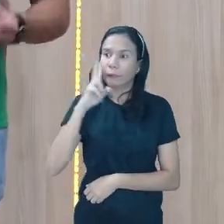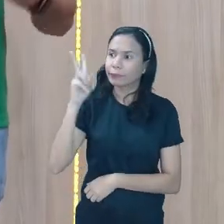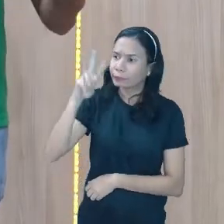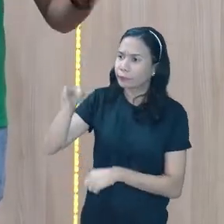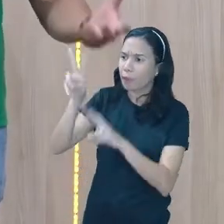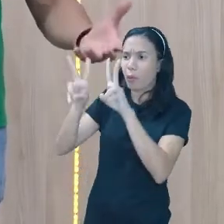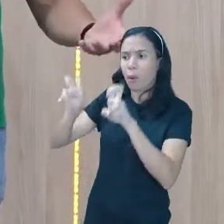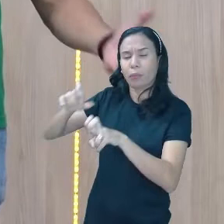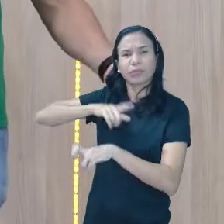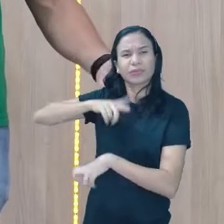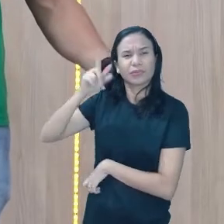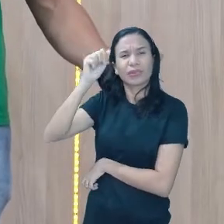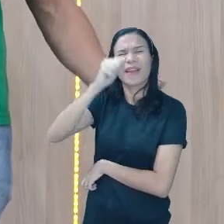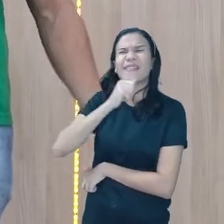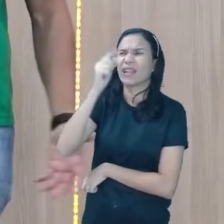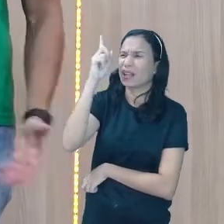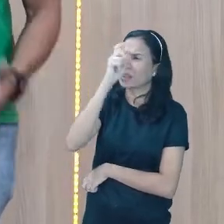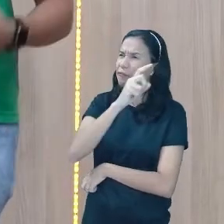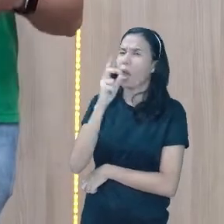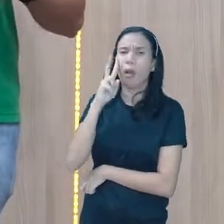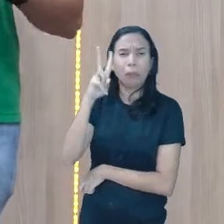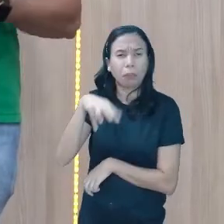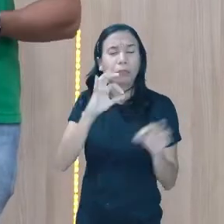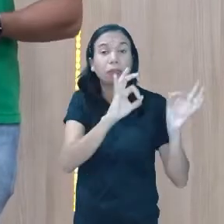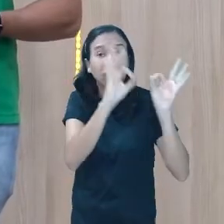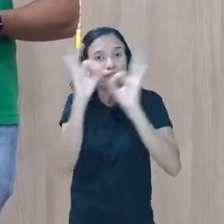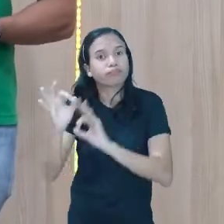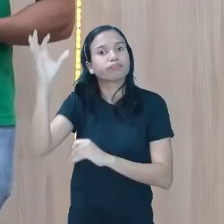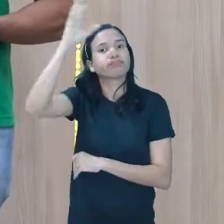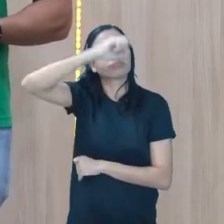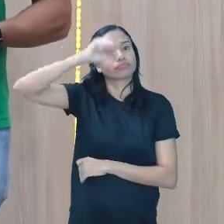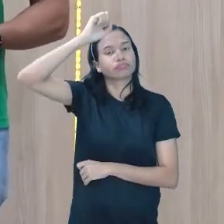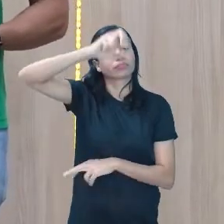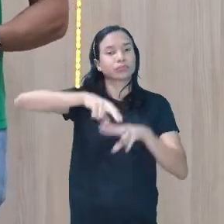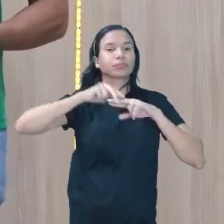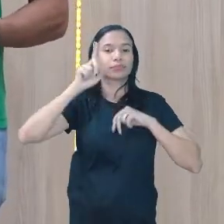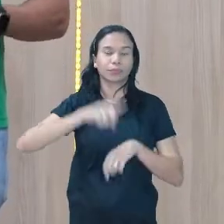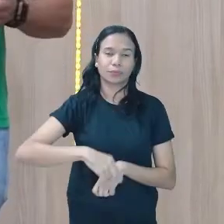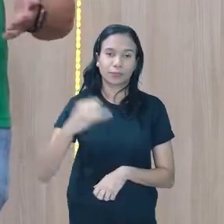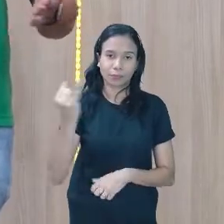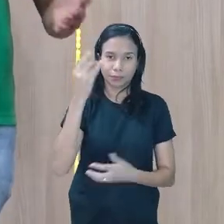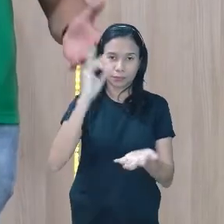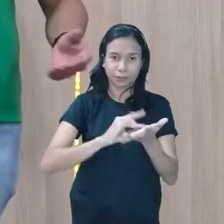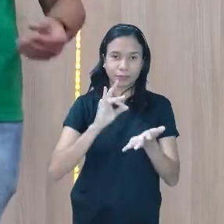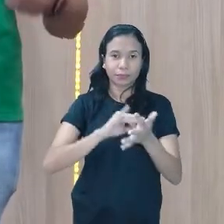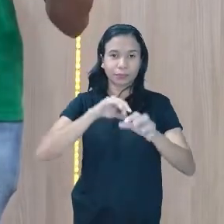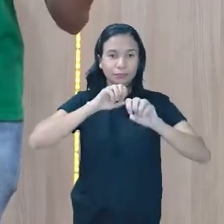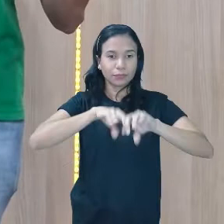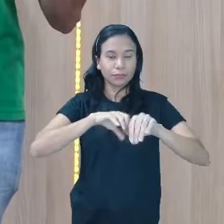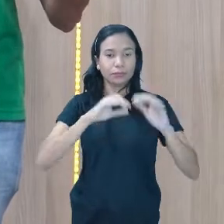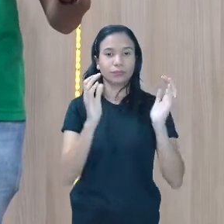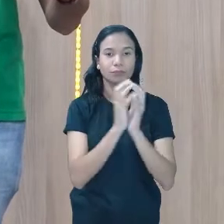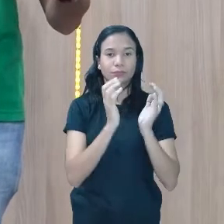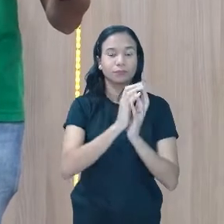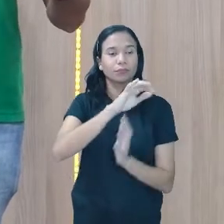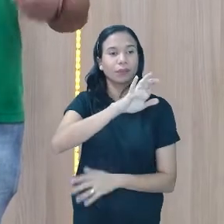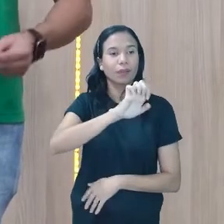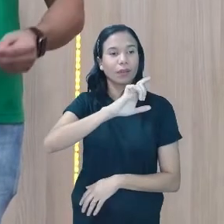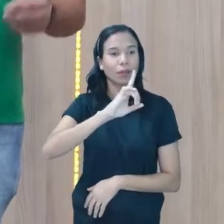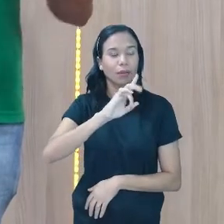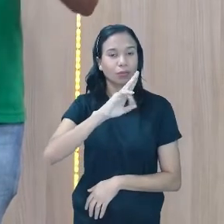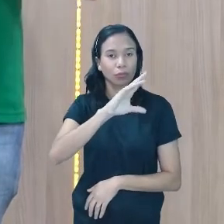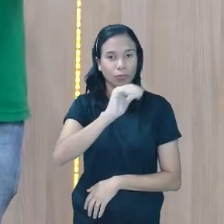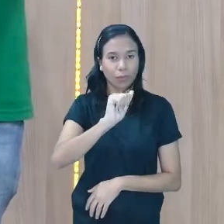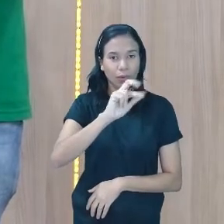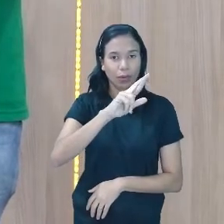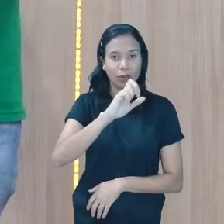que você tem um pouco de dificuldade, tá bom? Então, é de suma importância o canal aí, o Educa Recife. Então, se inscreva,